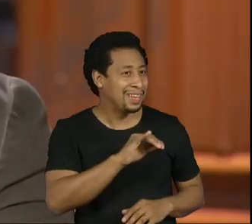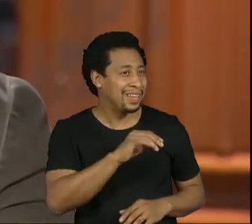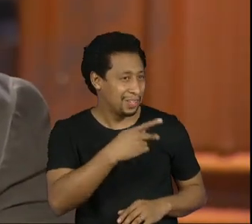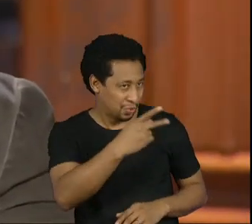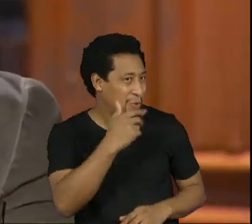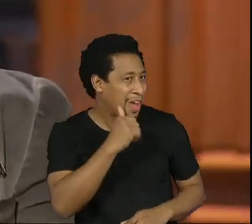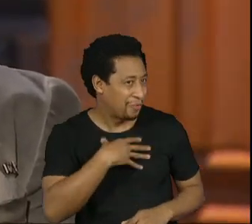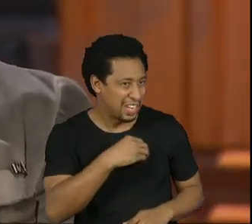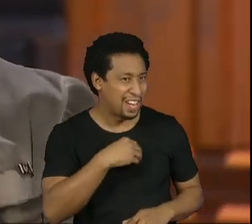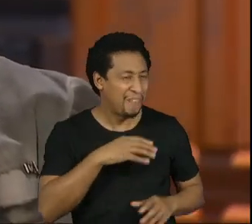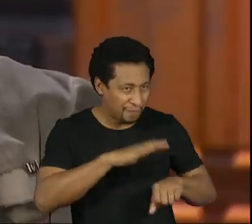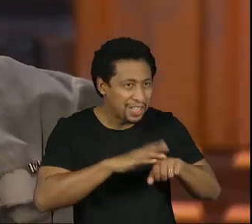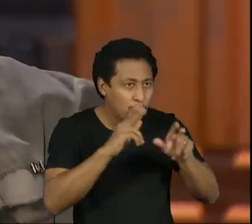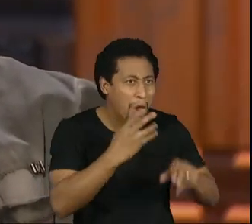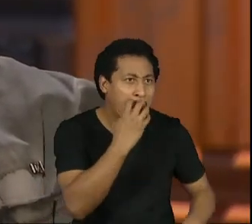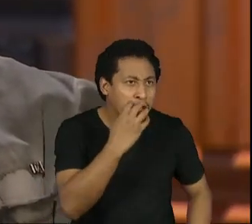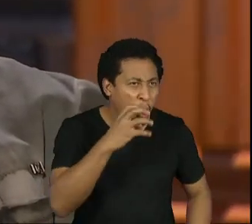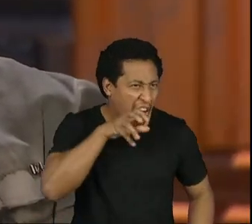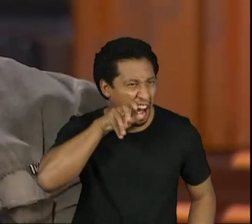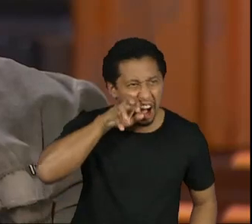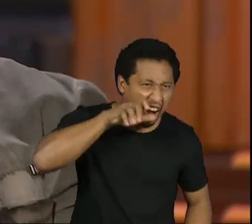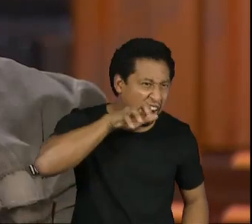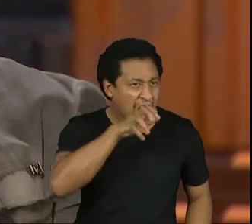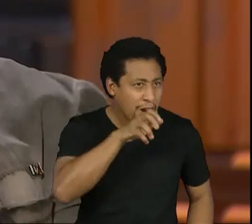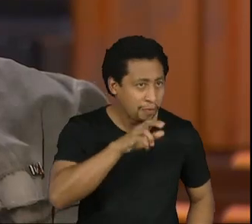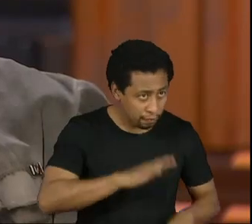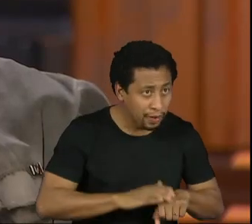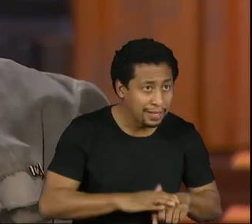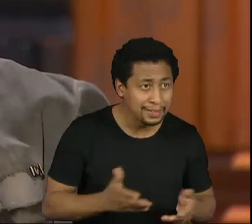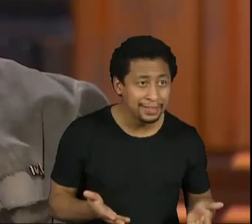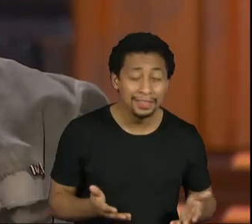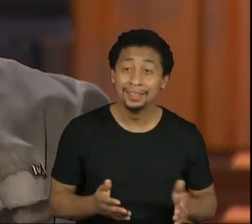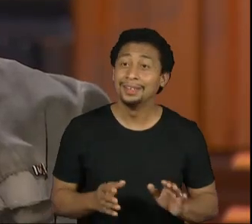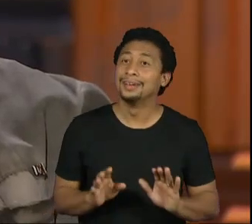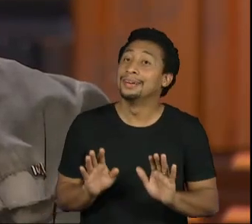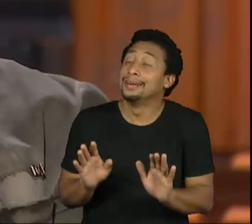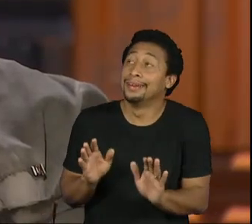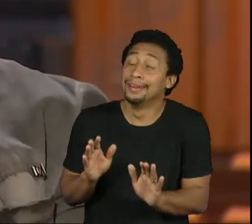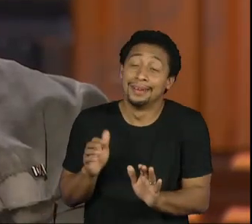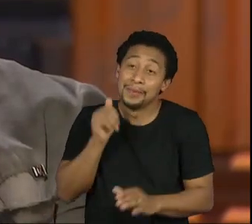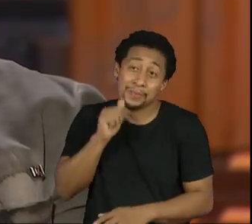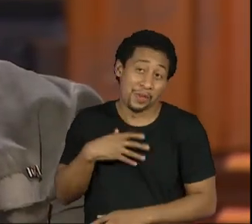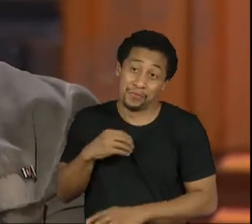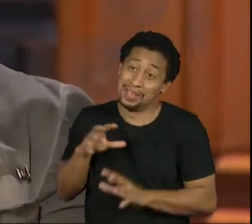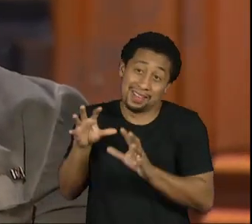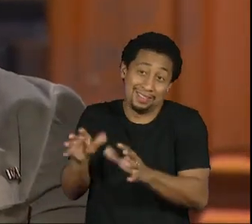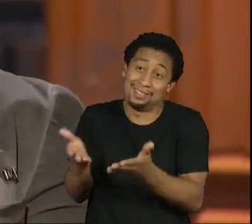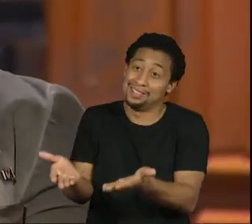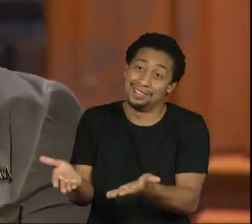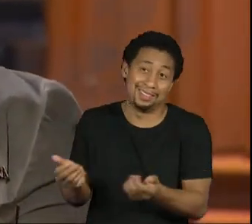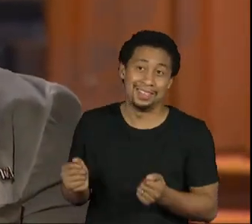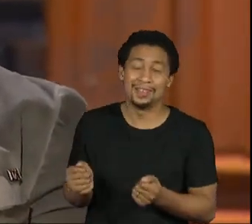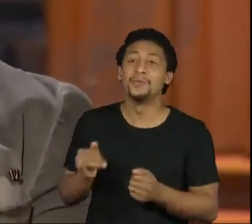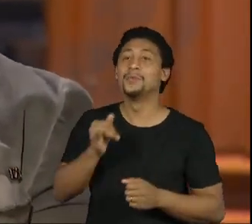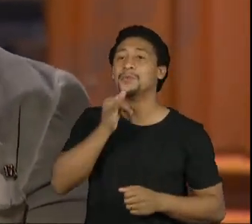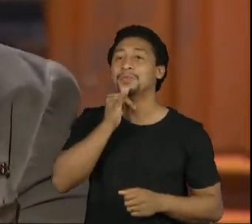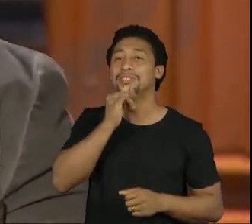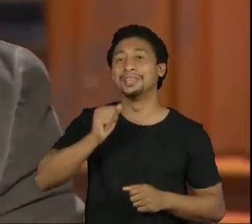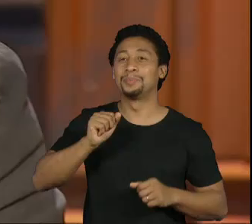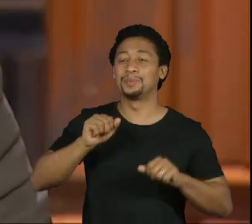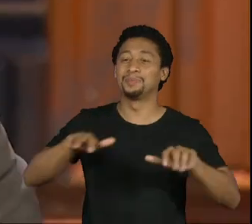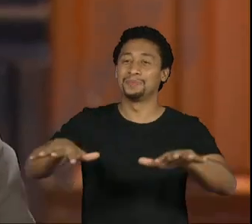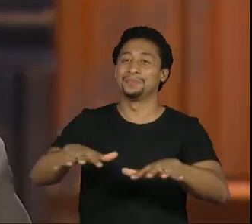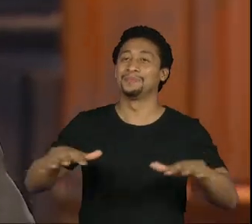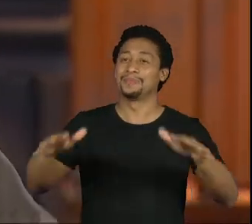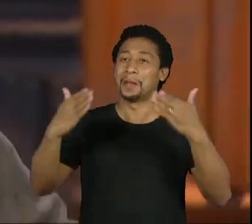com quem é melhor do que ela minha filha pensa coisa vai receber o público por exemplo se você não se põe uma